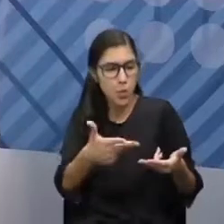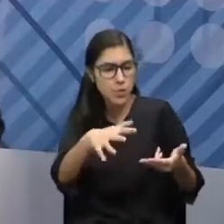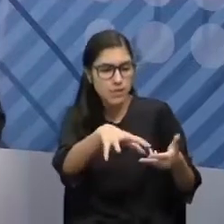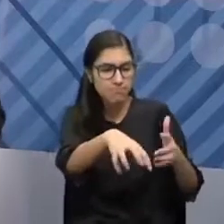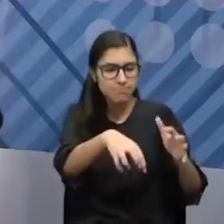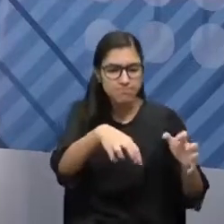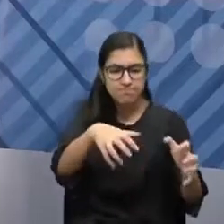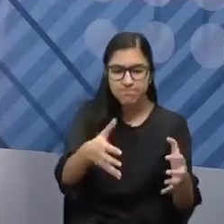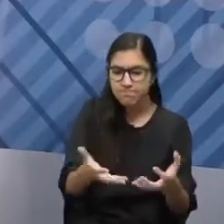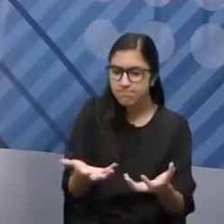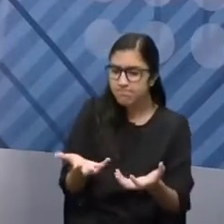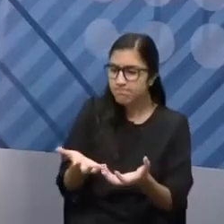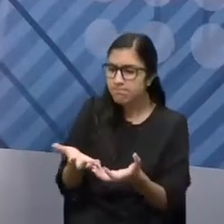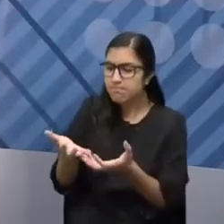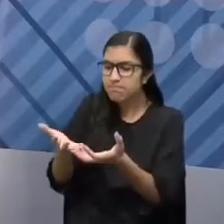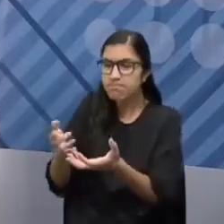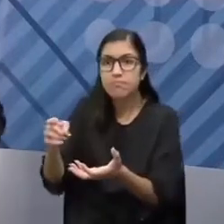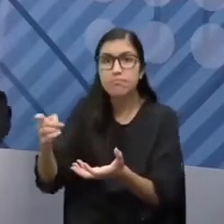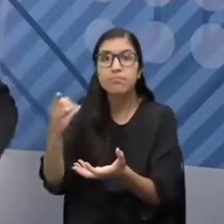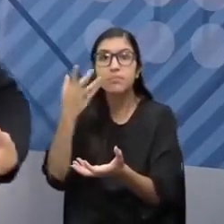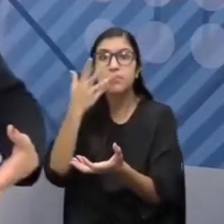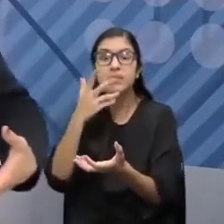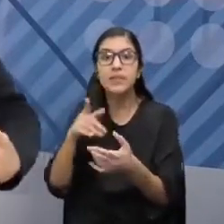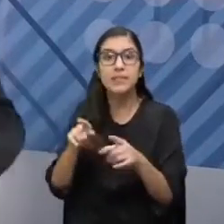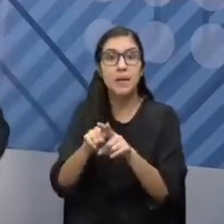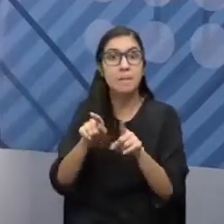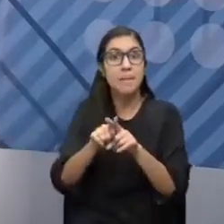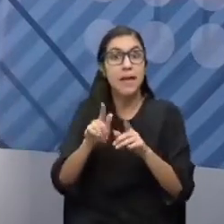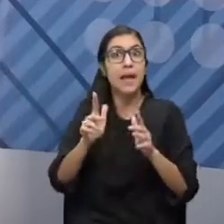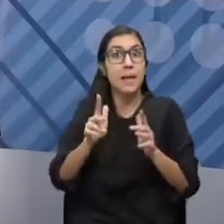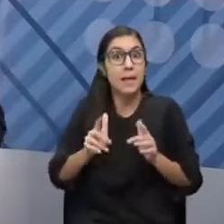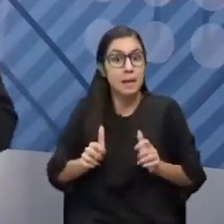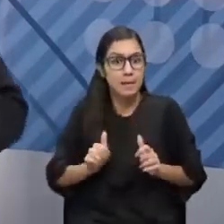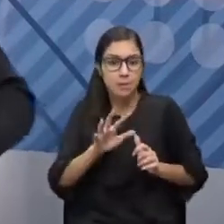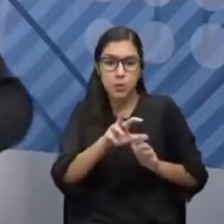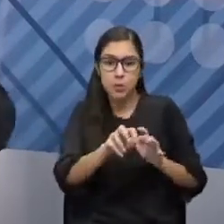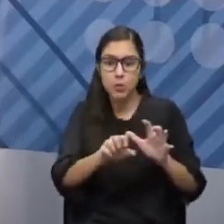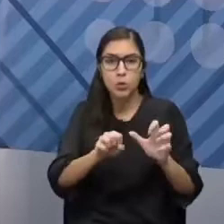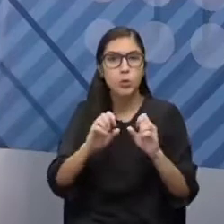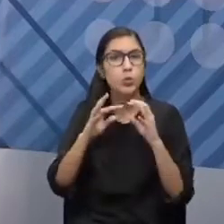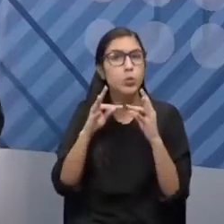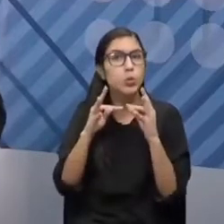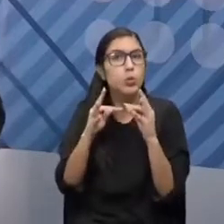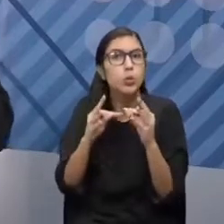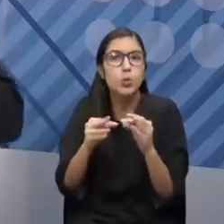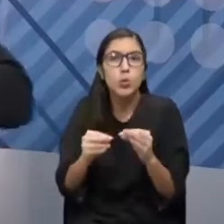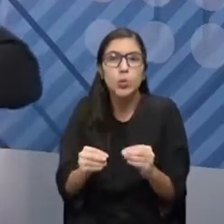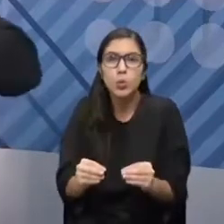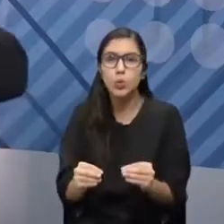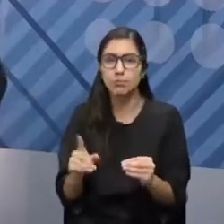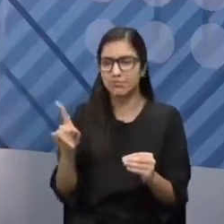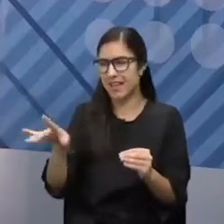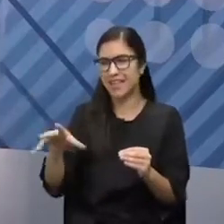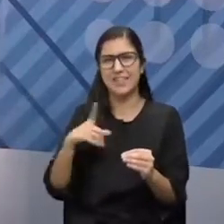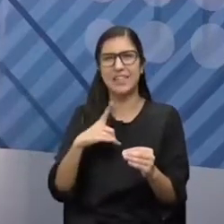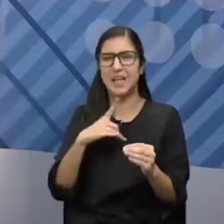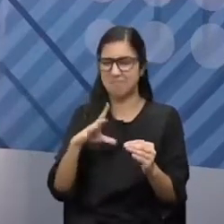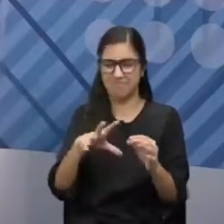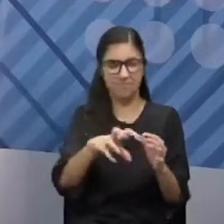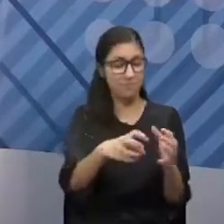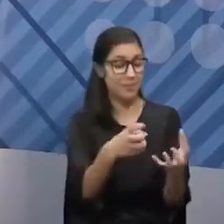ser apresentados para essa criança, na higienização das coisas, tudo que eu trabalhar com uma criança, como ela leva muito